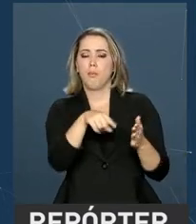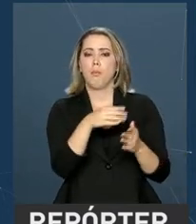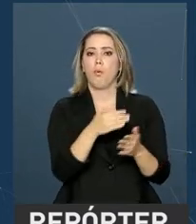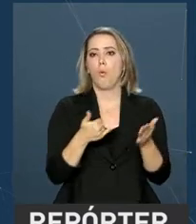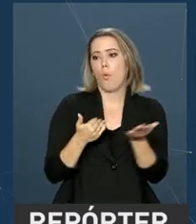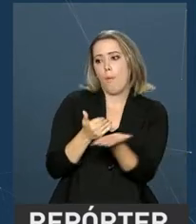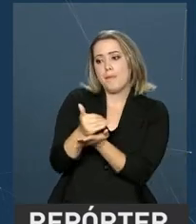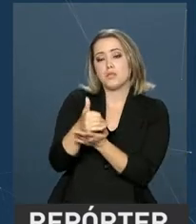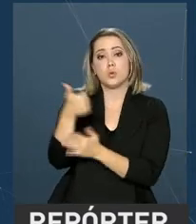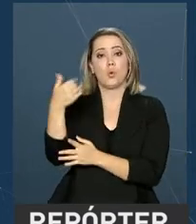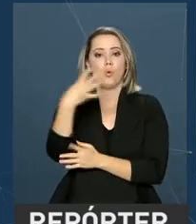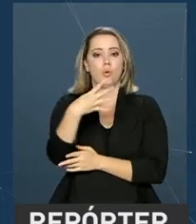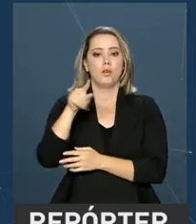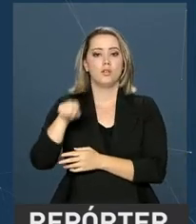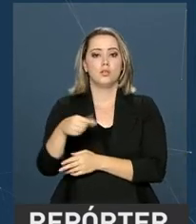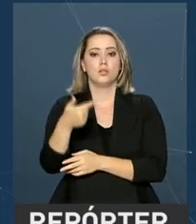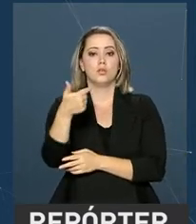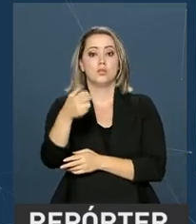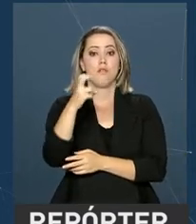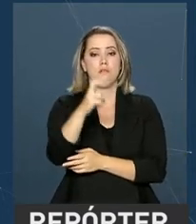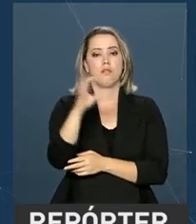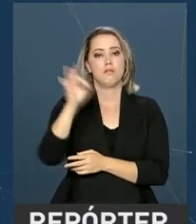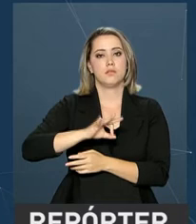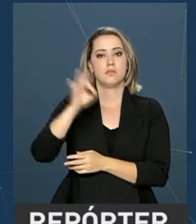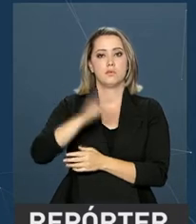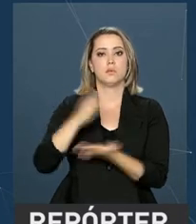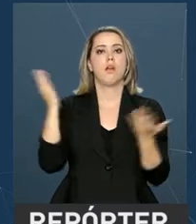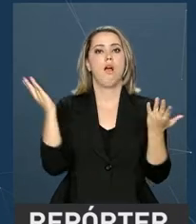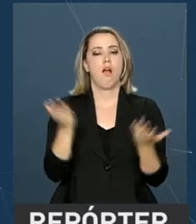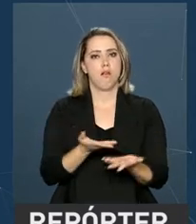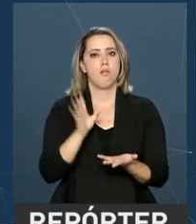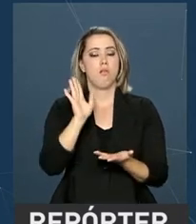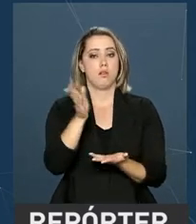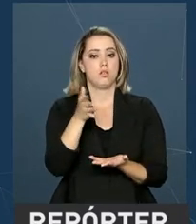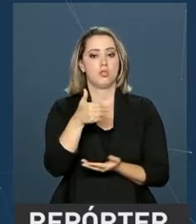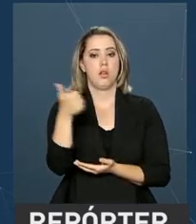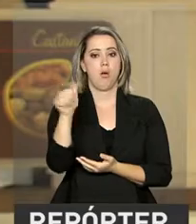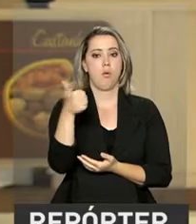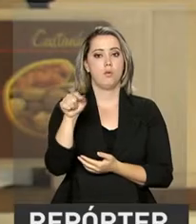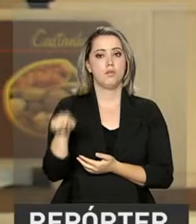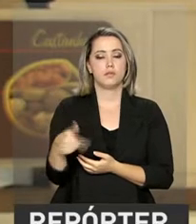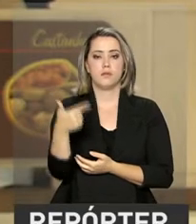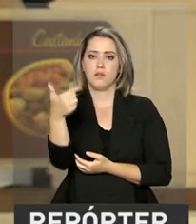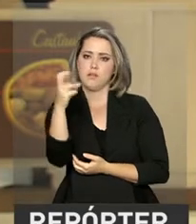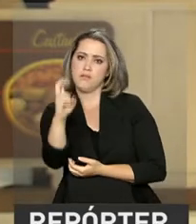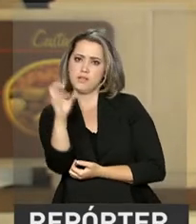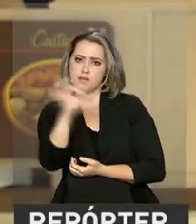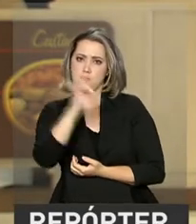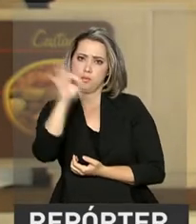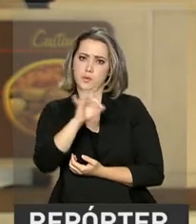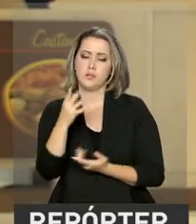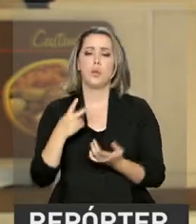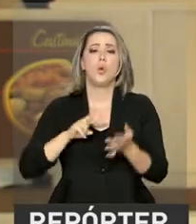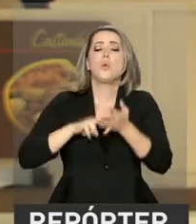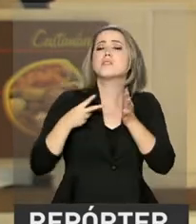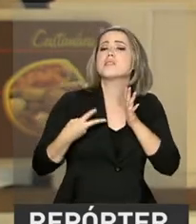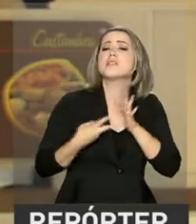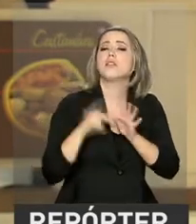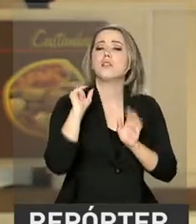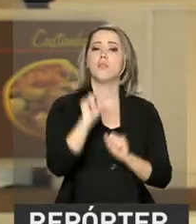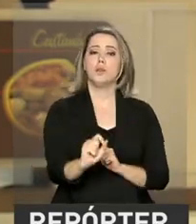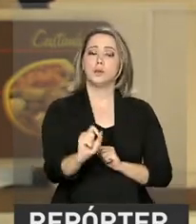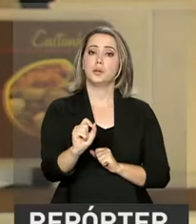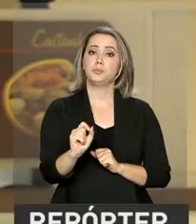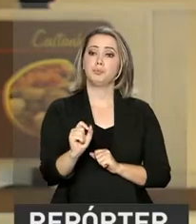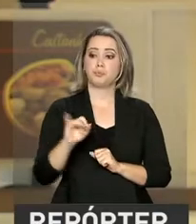14,25 por cento para 11,25 por cento ao ano na prática a juros baixos significam